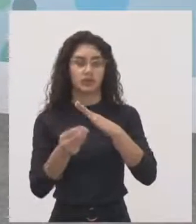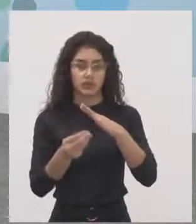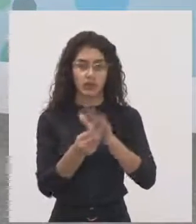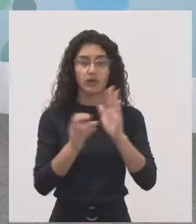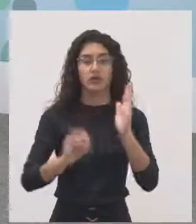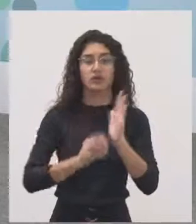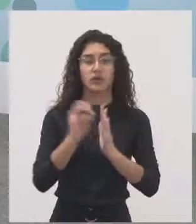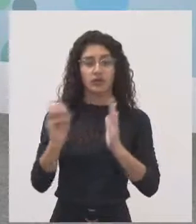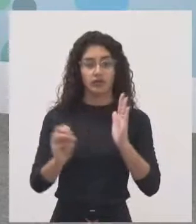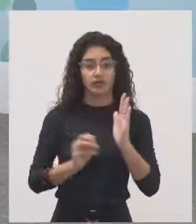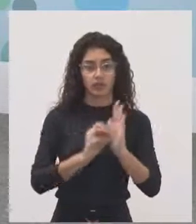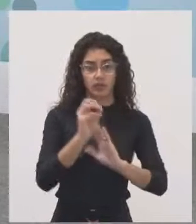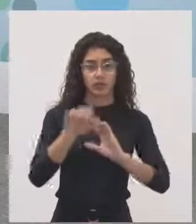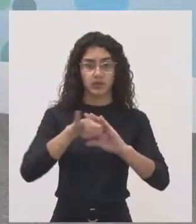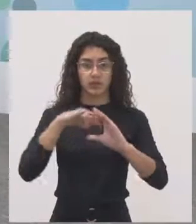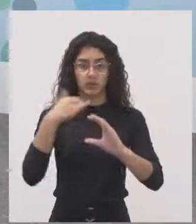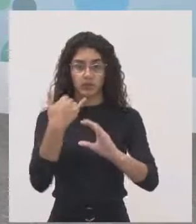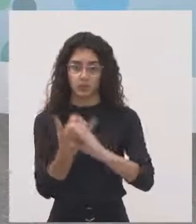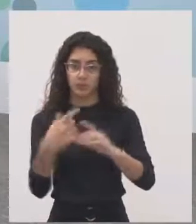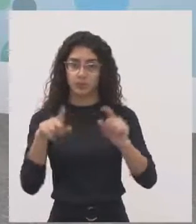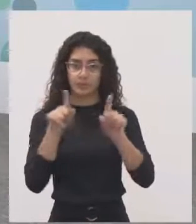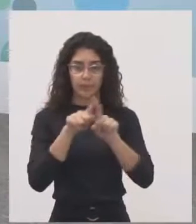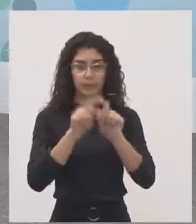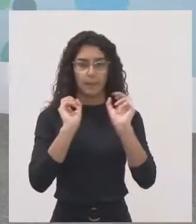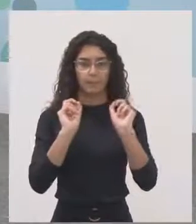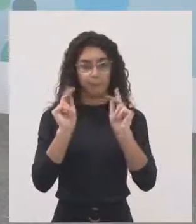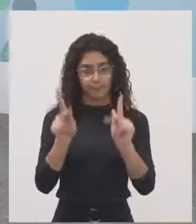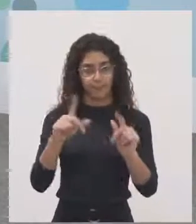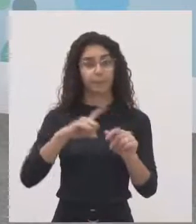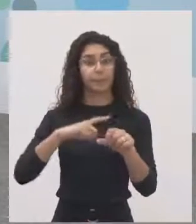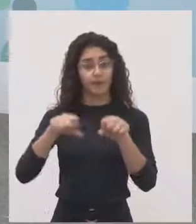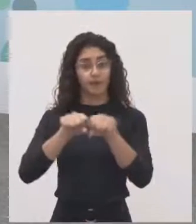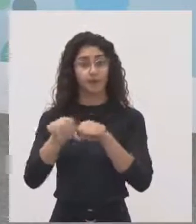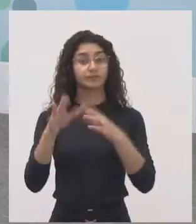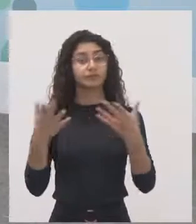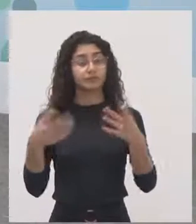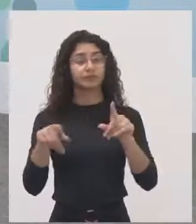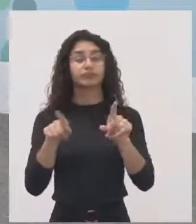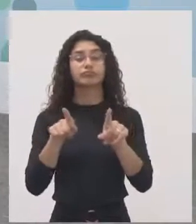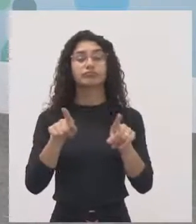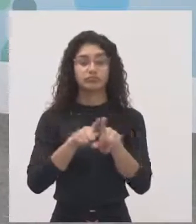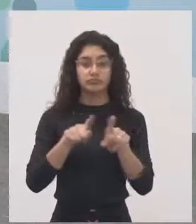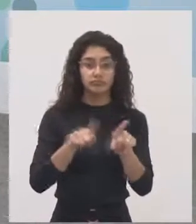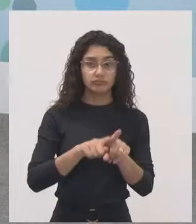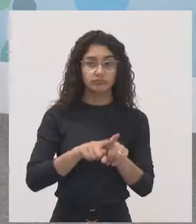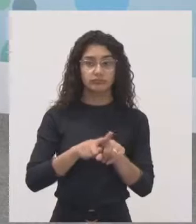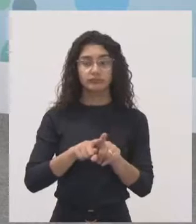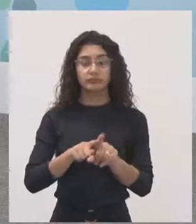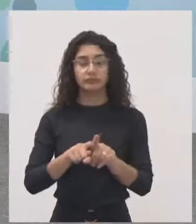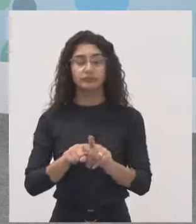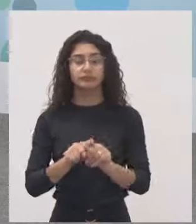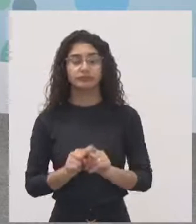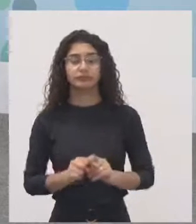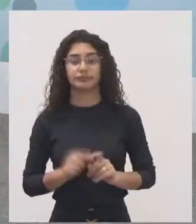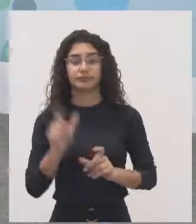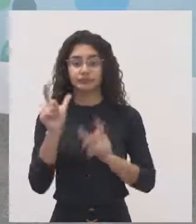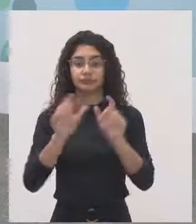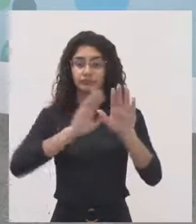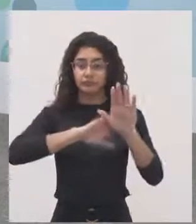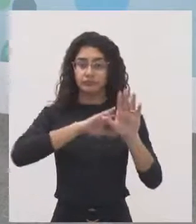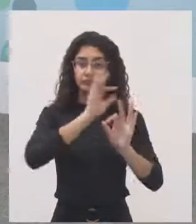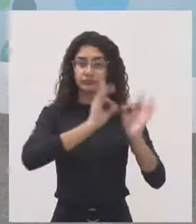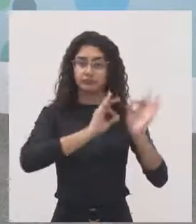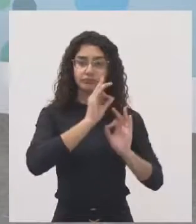Centro de Mídias e no YouTube, tá? Então, tá lá as formações. E também, gente, o pessoal da produção vai colocar aqui para vocês o contato